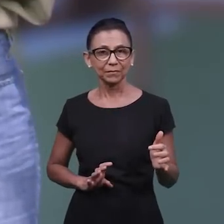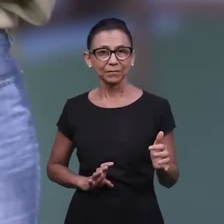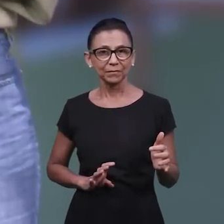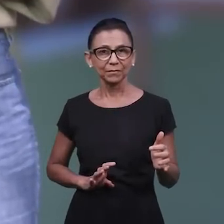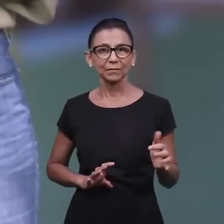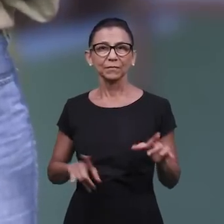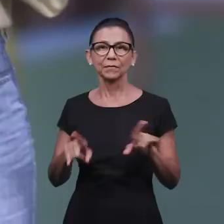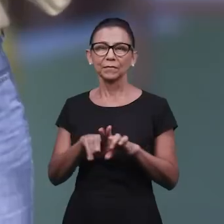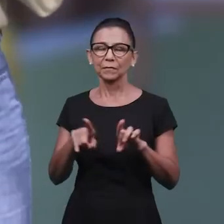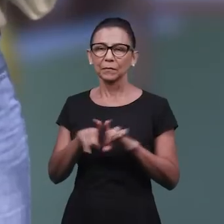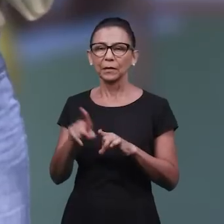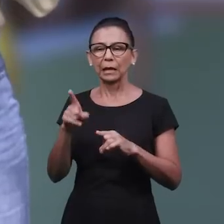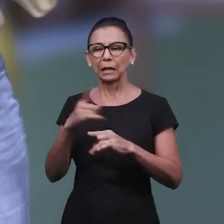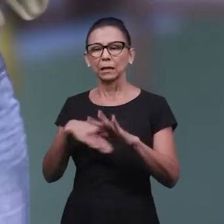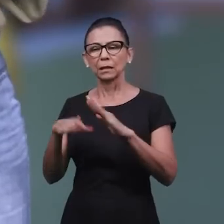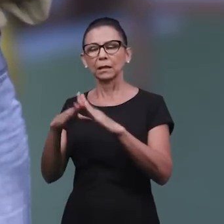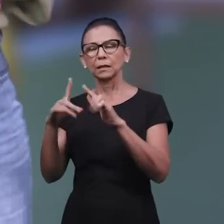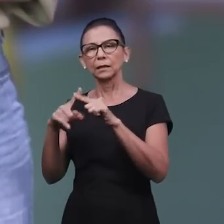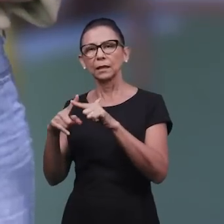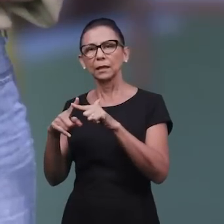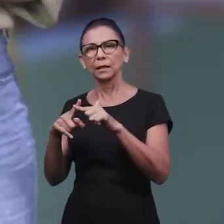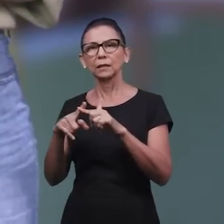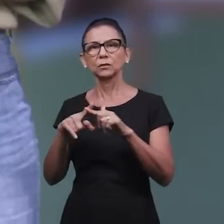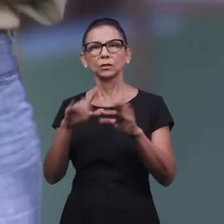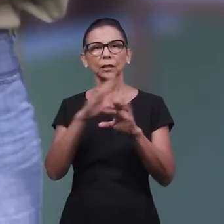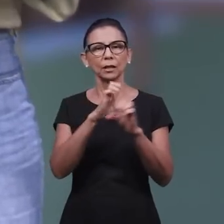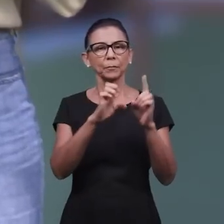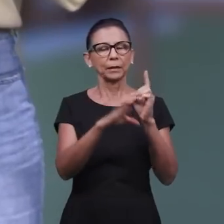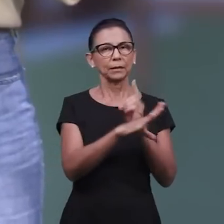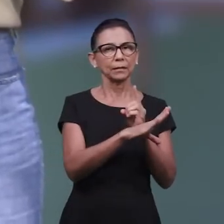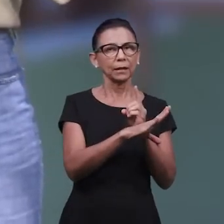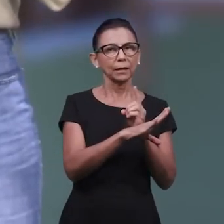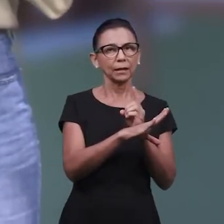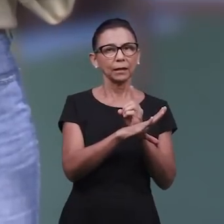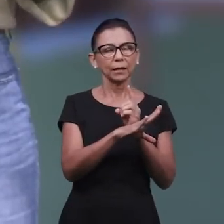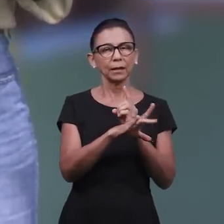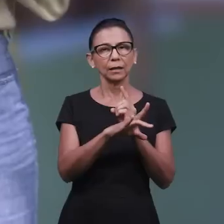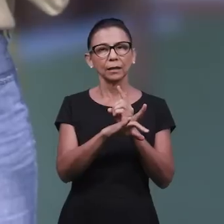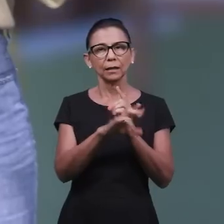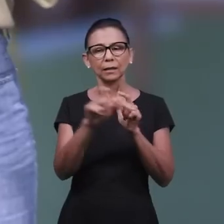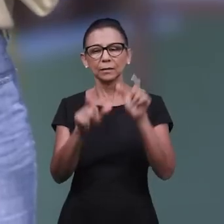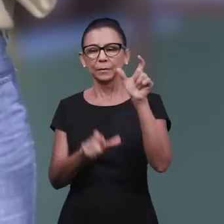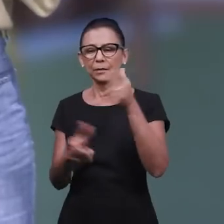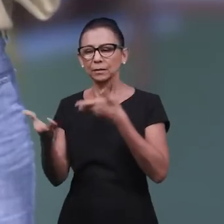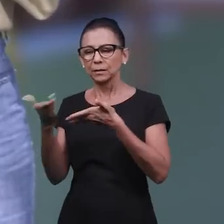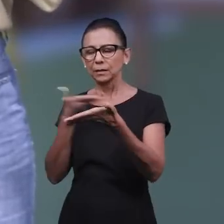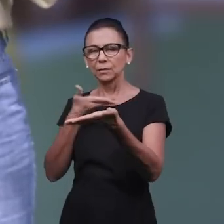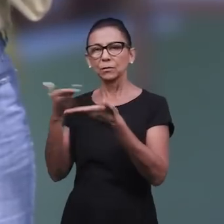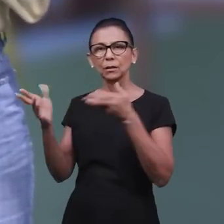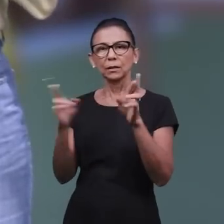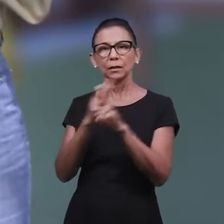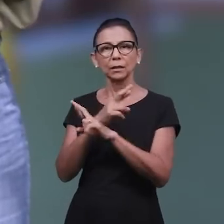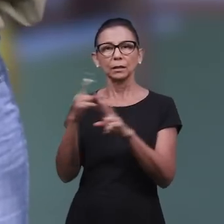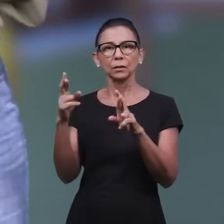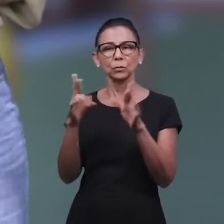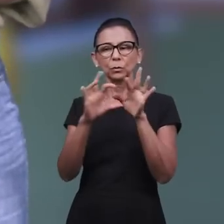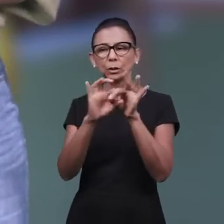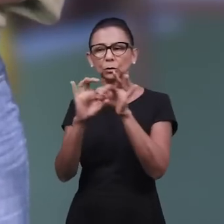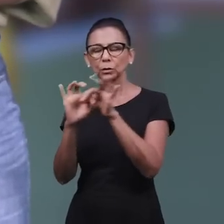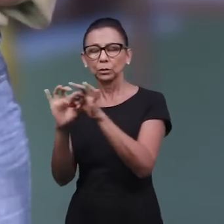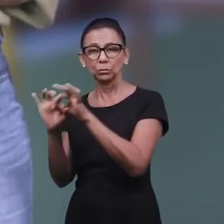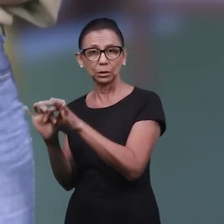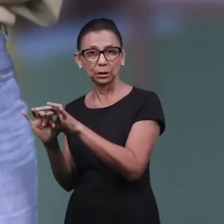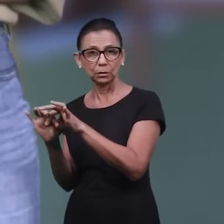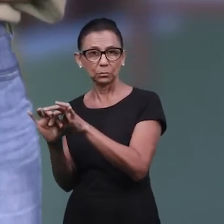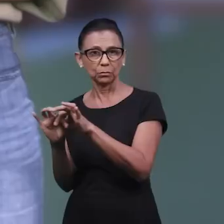nos cultos, na escola bíblica dominical, buscando ao Senhor, aprendendo e obedecendo a